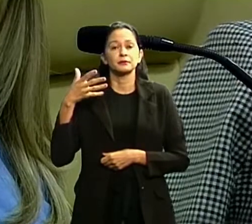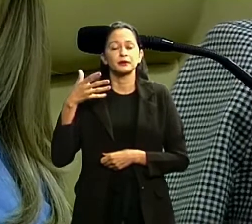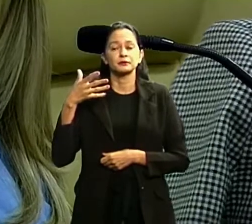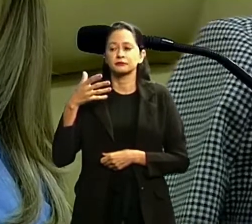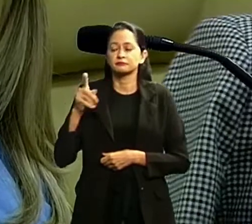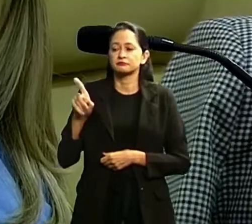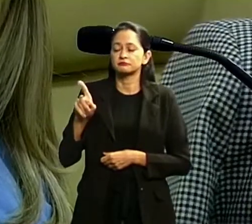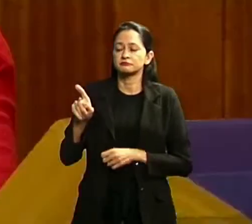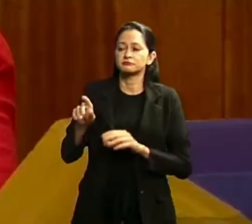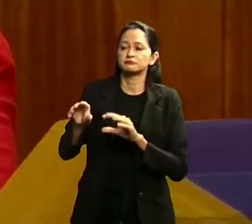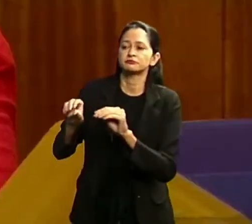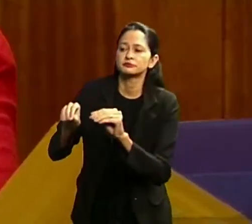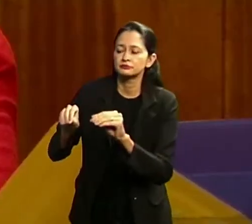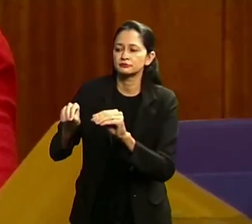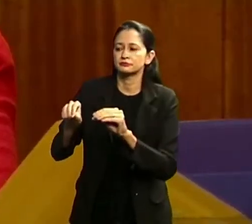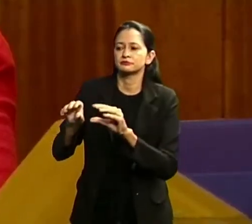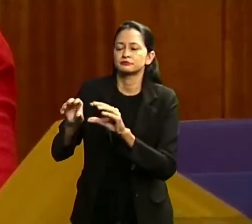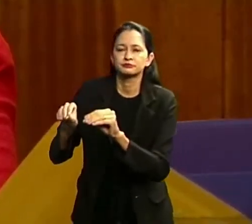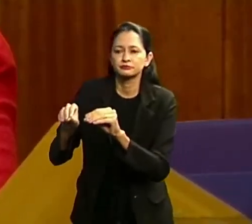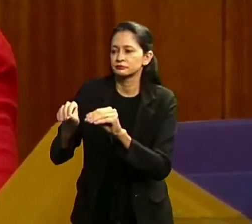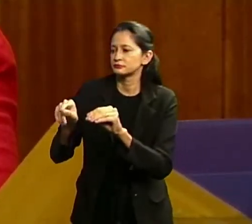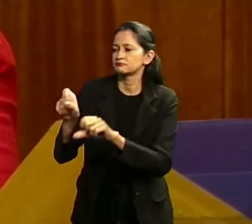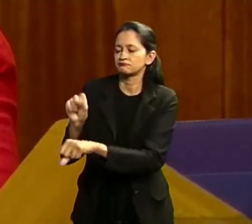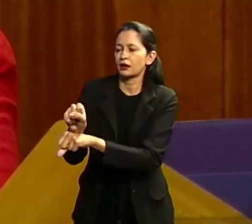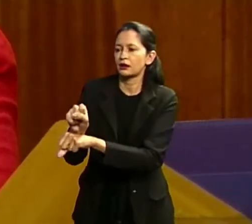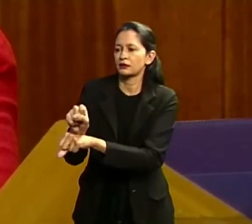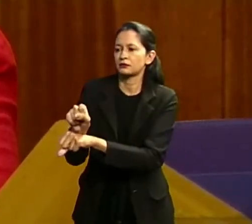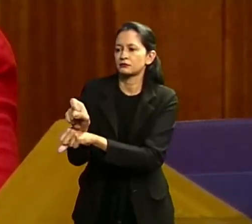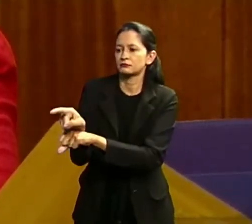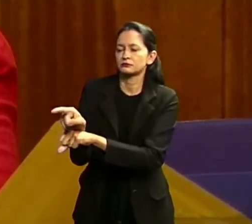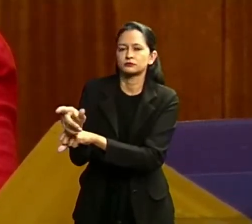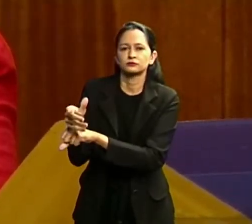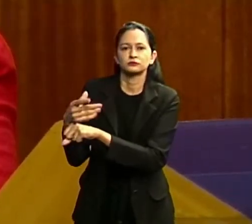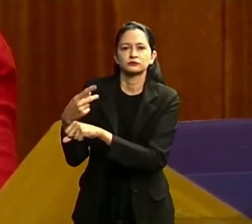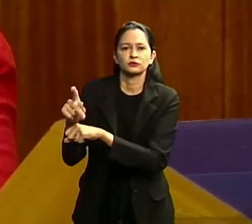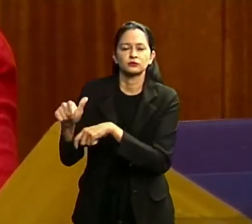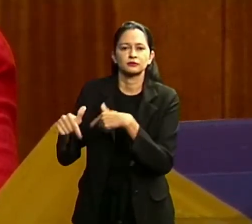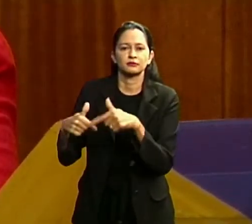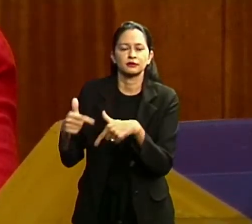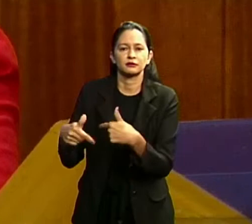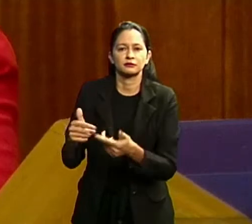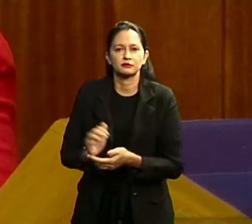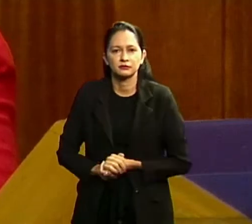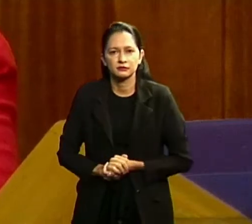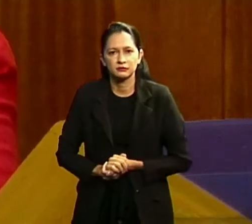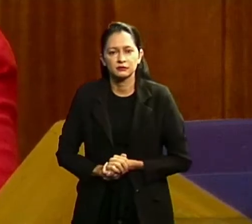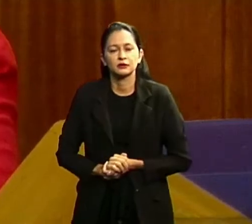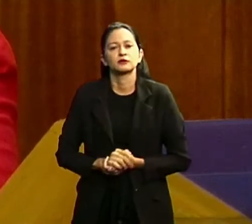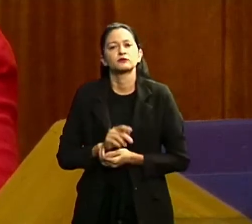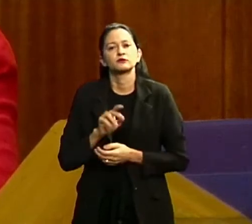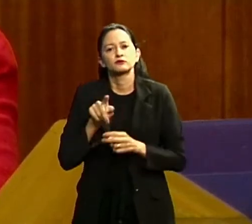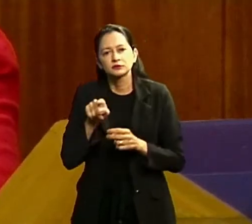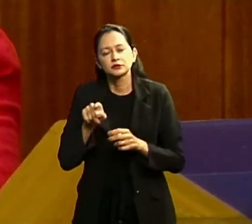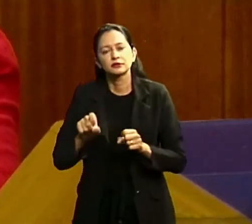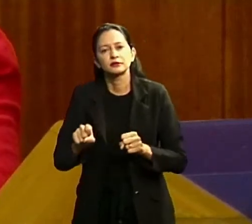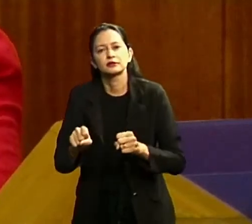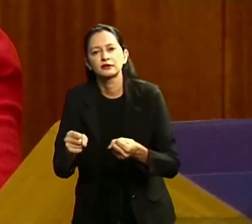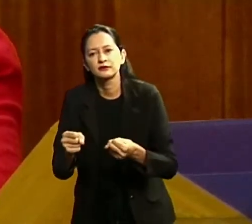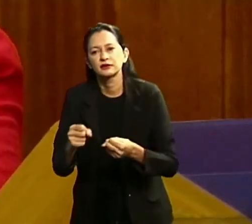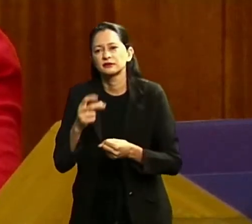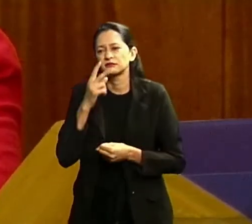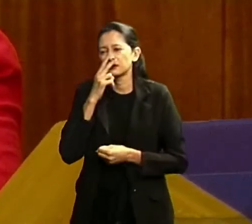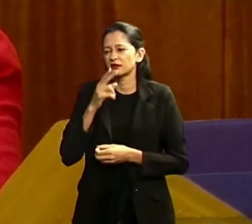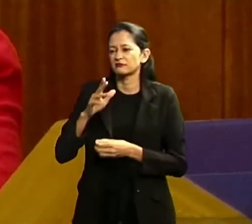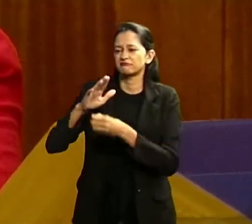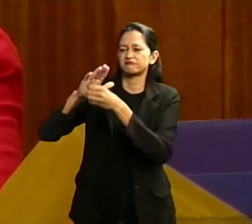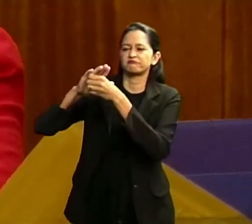te subestimou a não dar continuidade no seu trabalho, naquilo que a senhora defendia. Ele